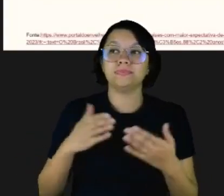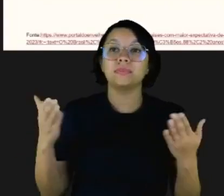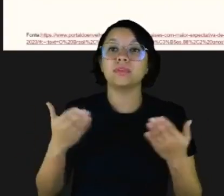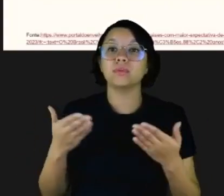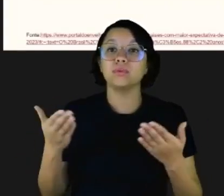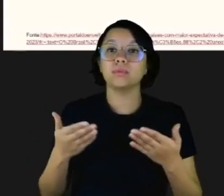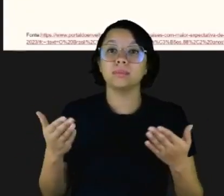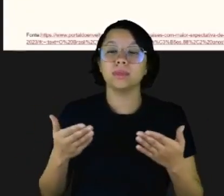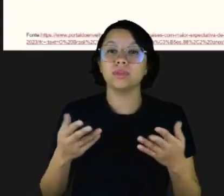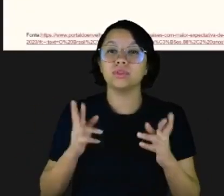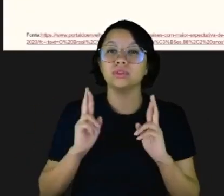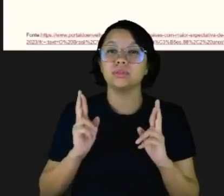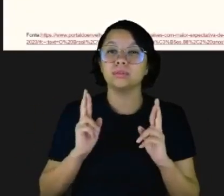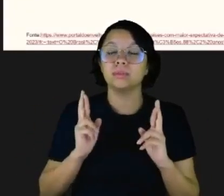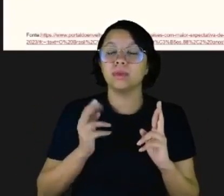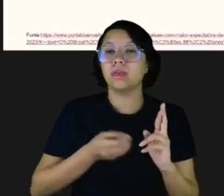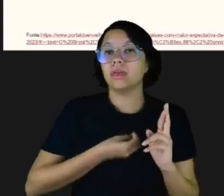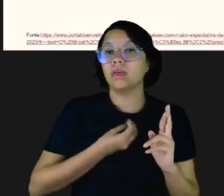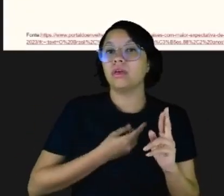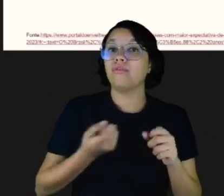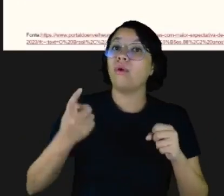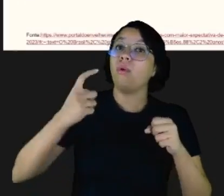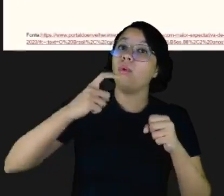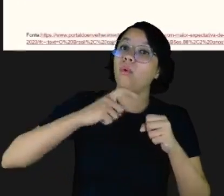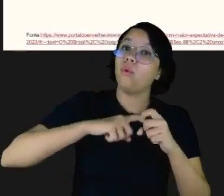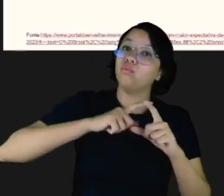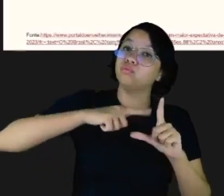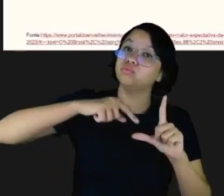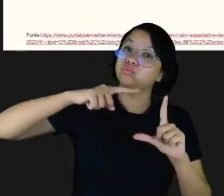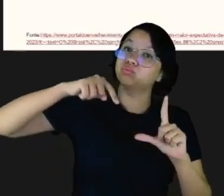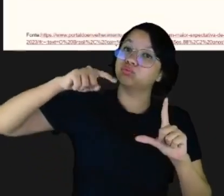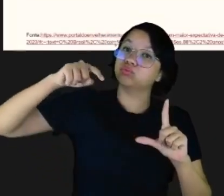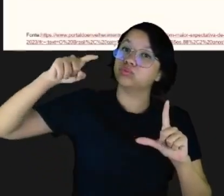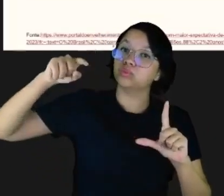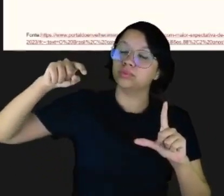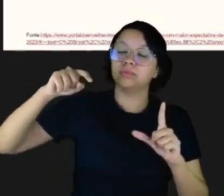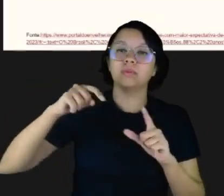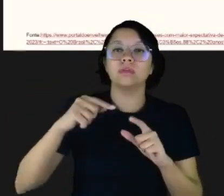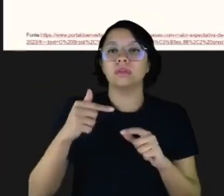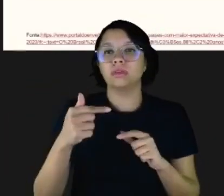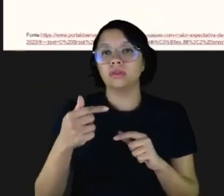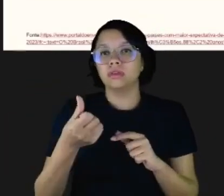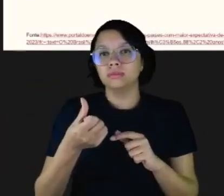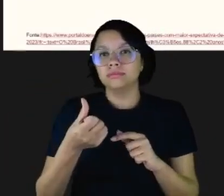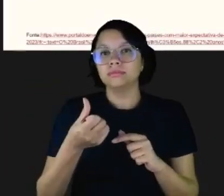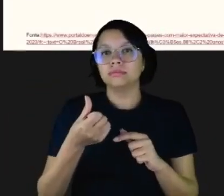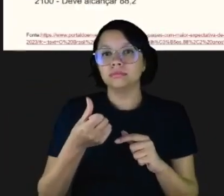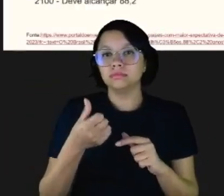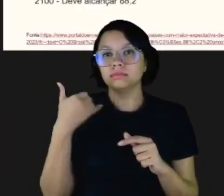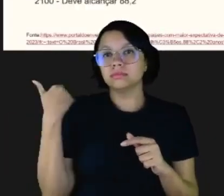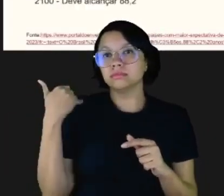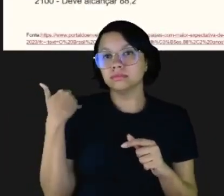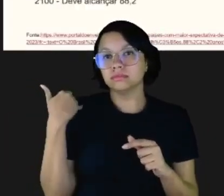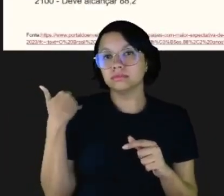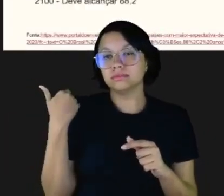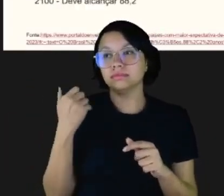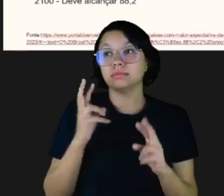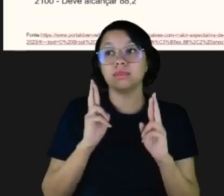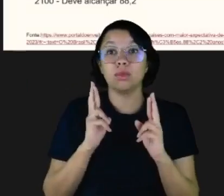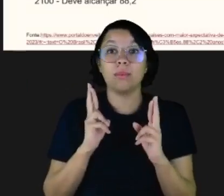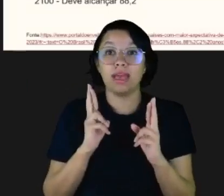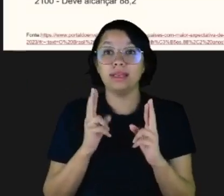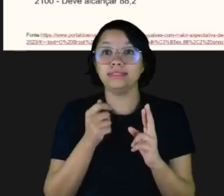Atualmente, a expectativa de vida volta a subir para 76 anos, né? E espera-se que